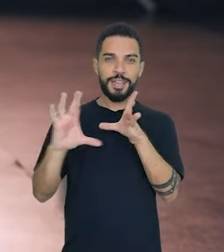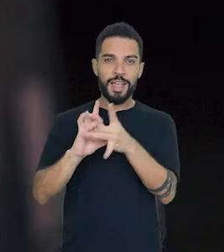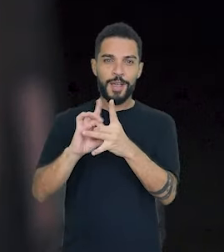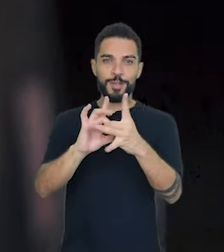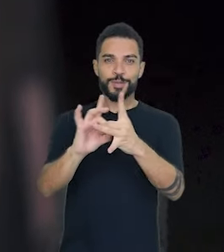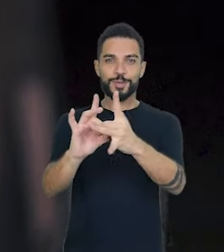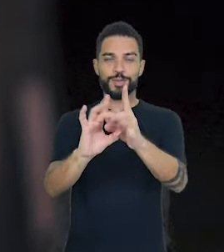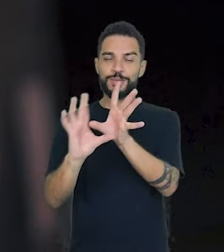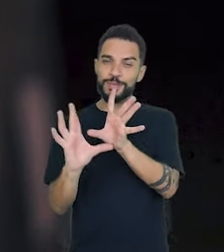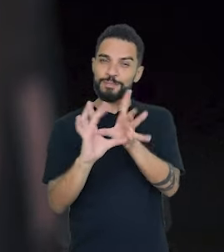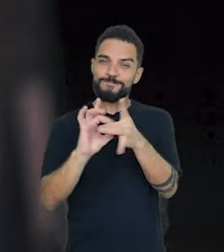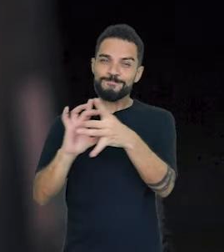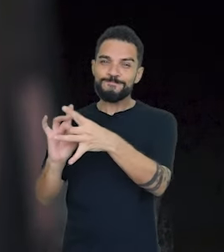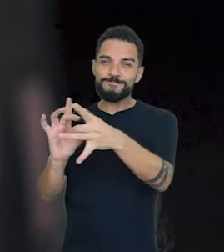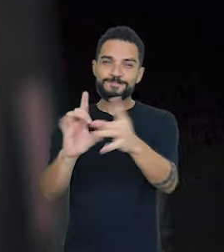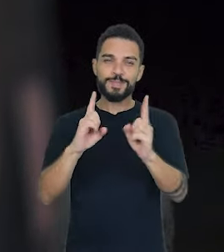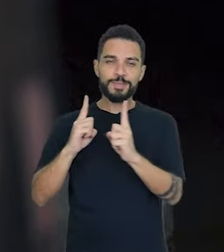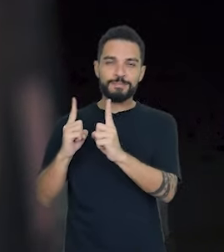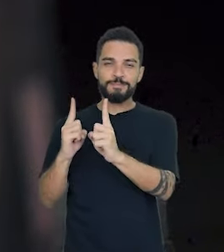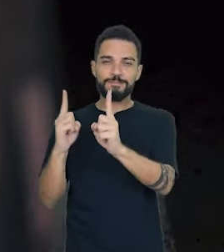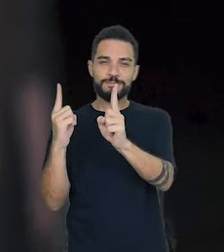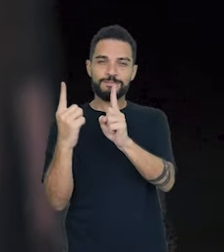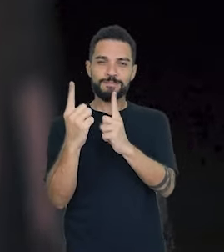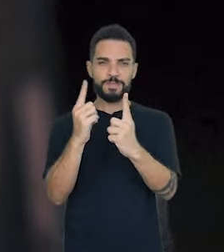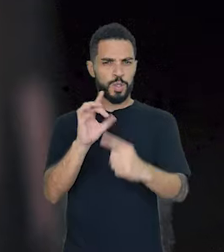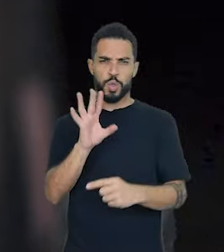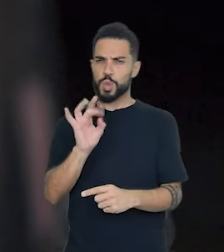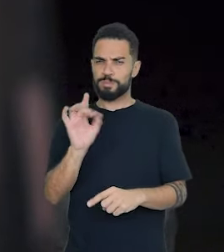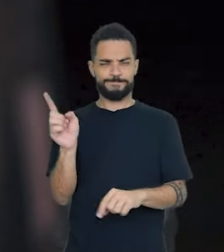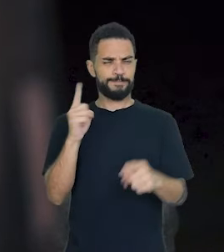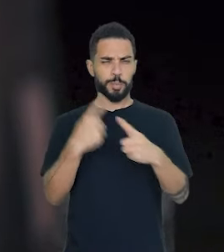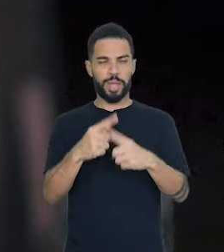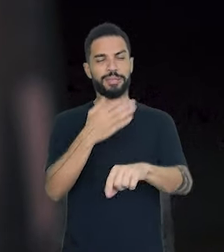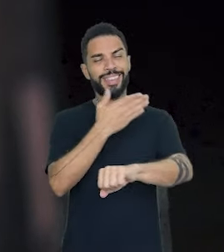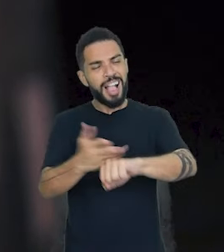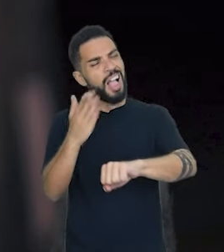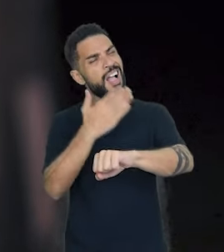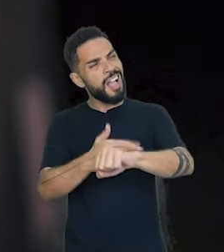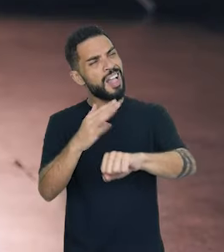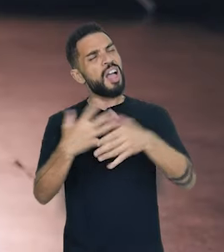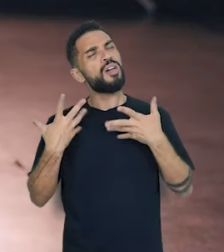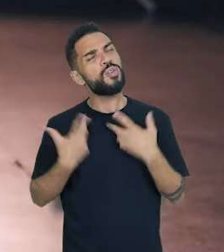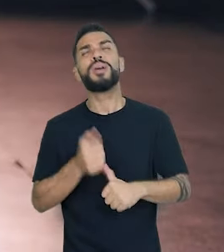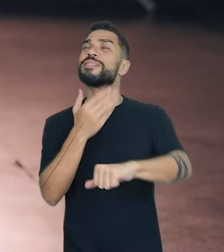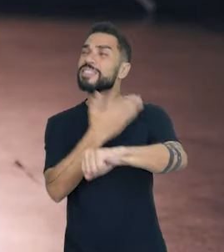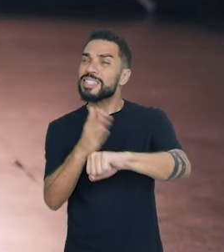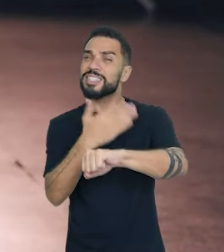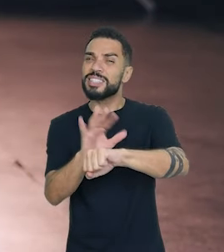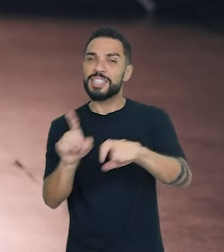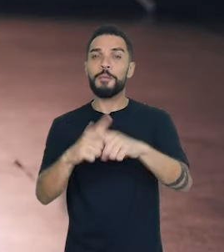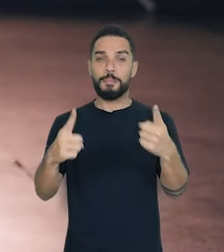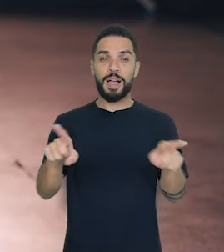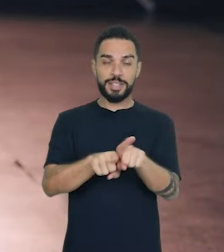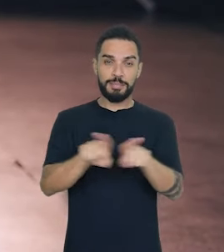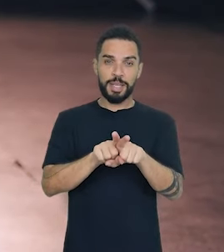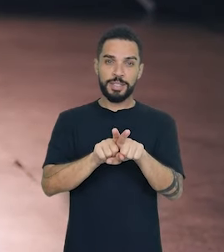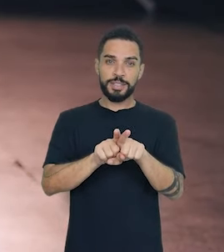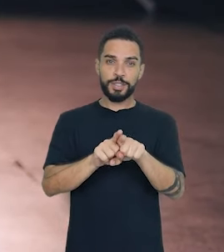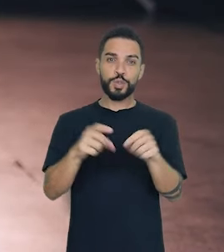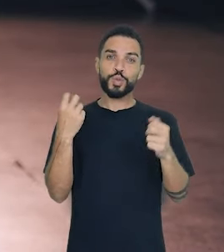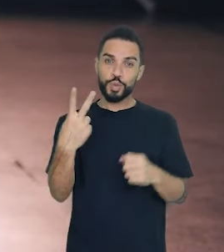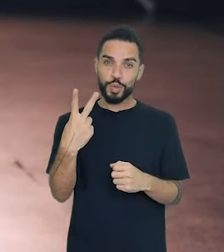muito bem, não é só porque ensaiam, mas é porque tem uma história de vida muito parecida, tem um objetivo muito em